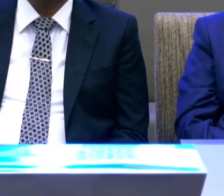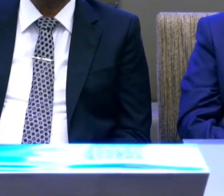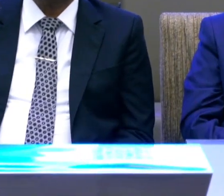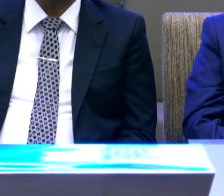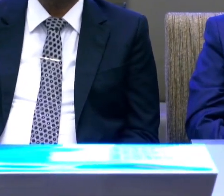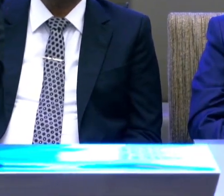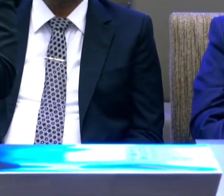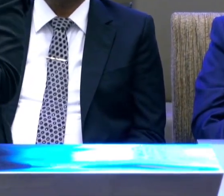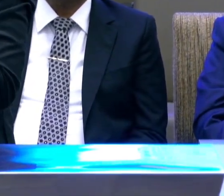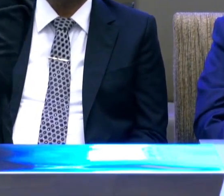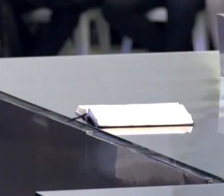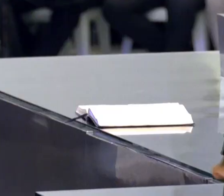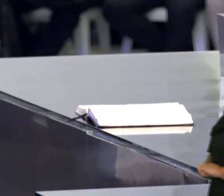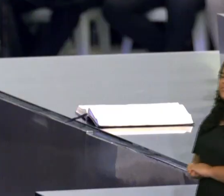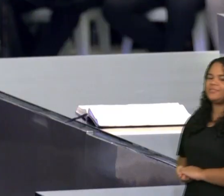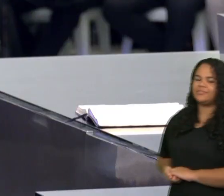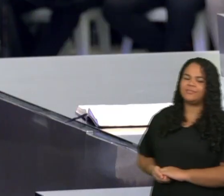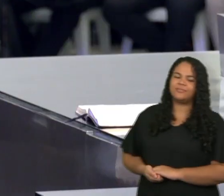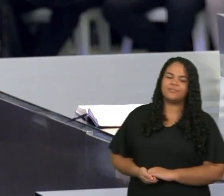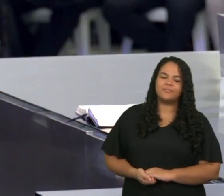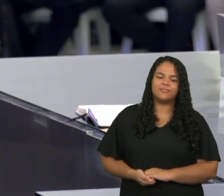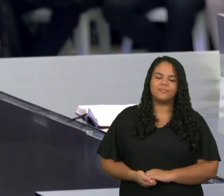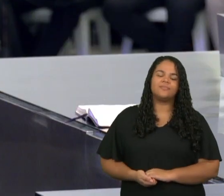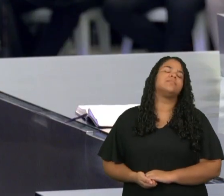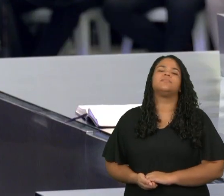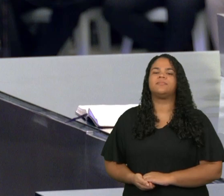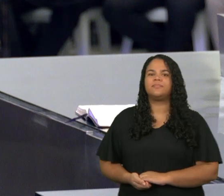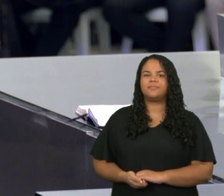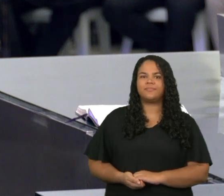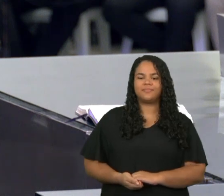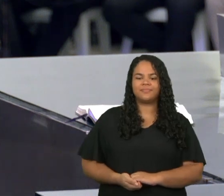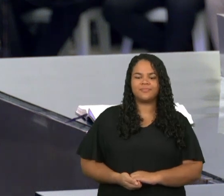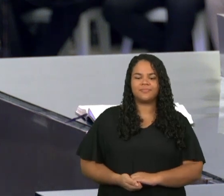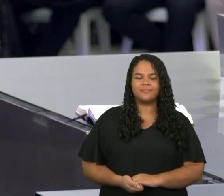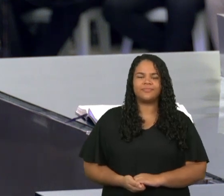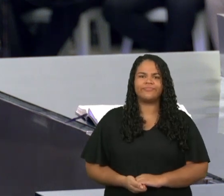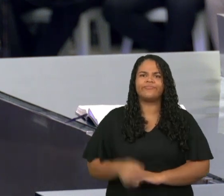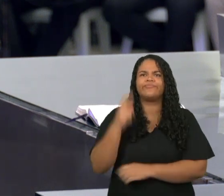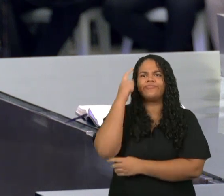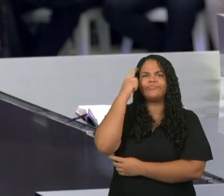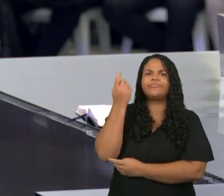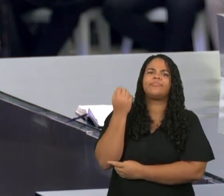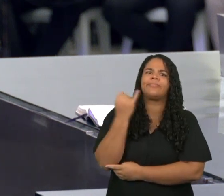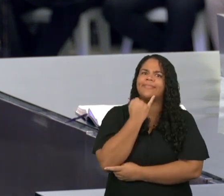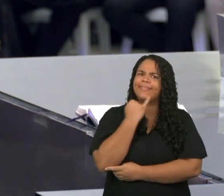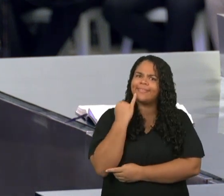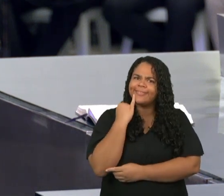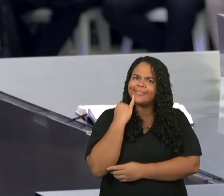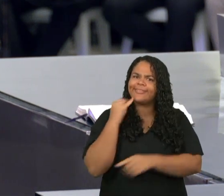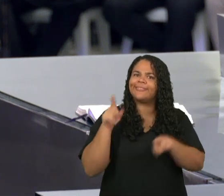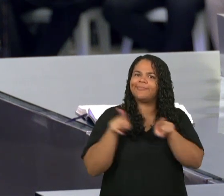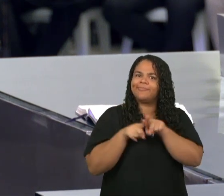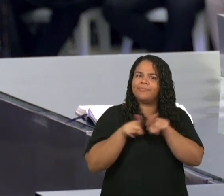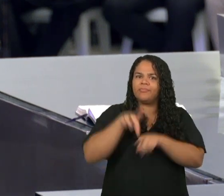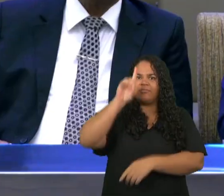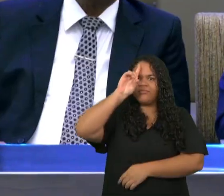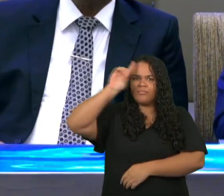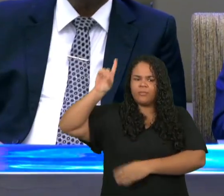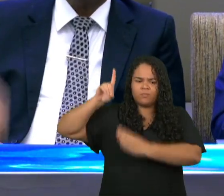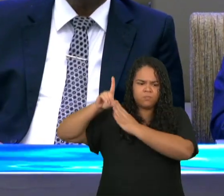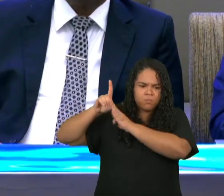Isaac não sabia nem o tamanho do propósito. Sobre ele recaía promessas terríveis,